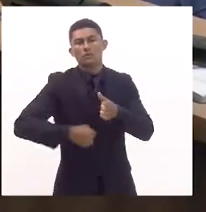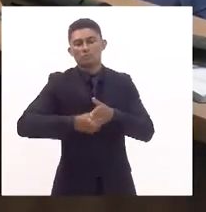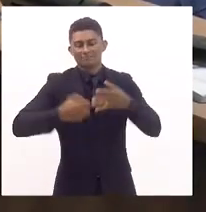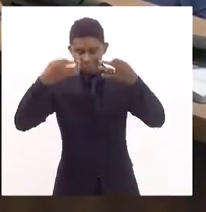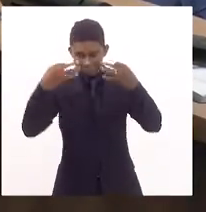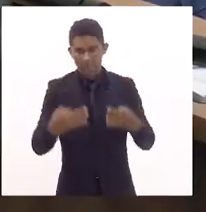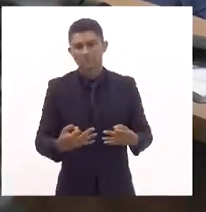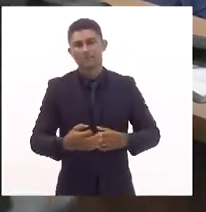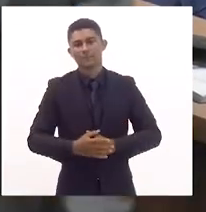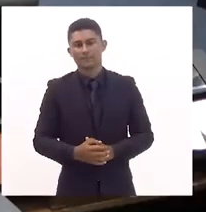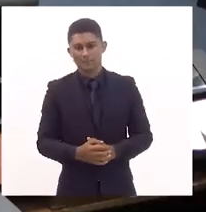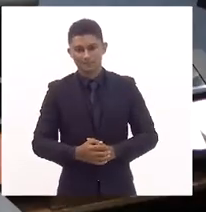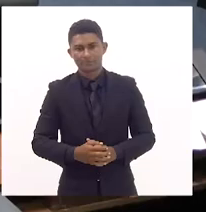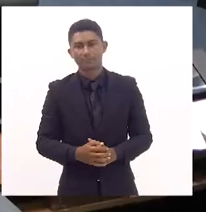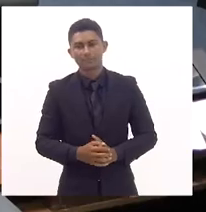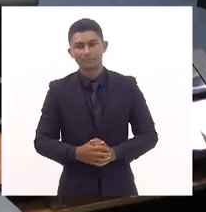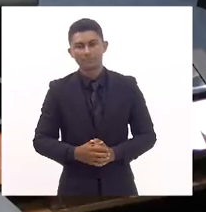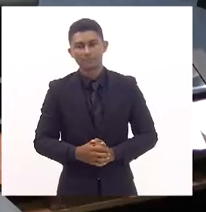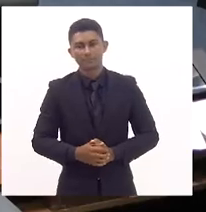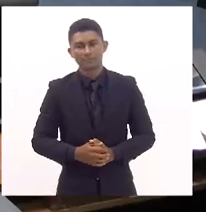ela.